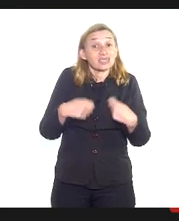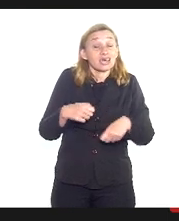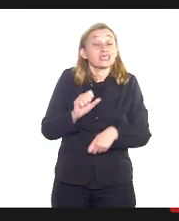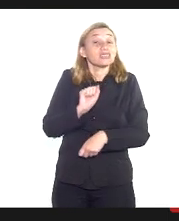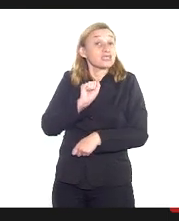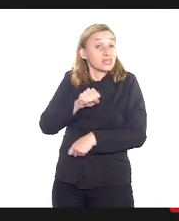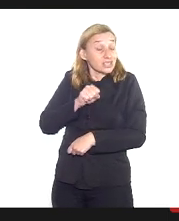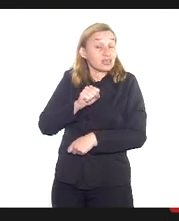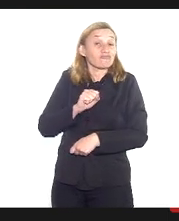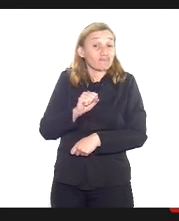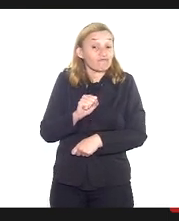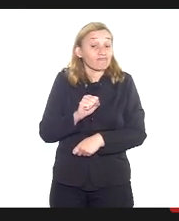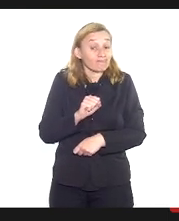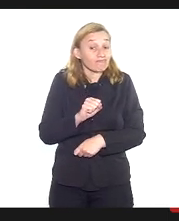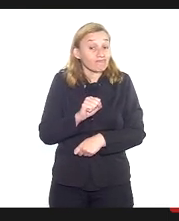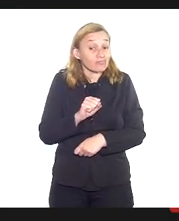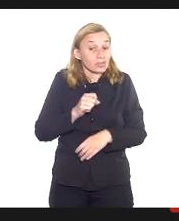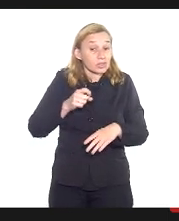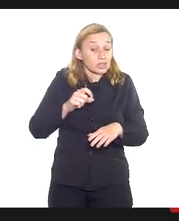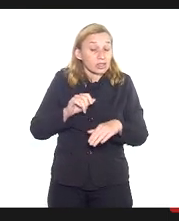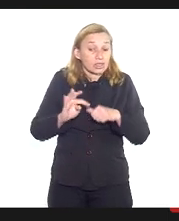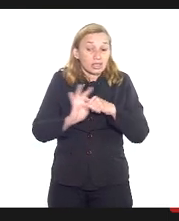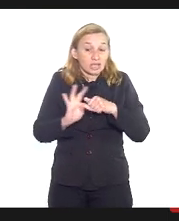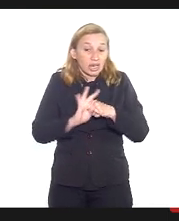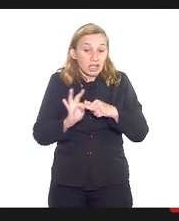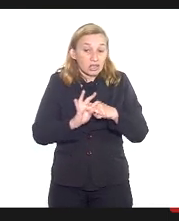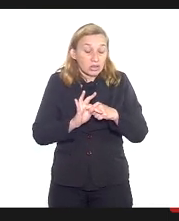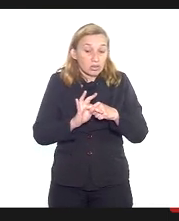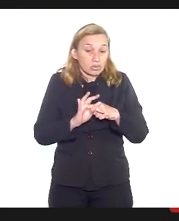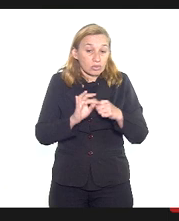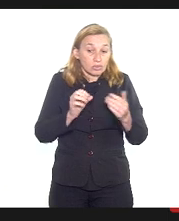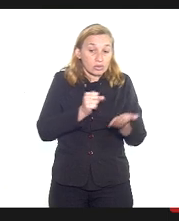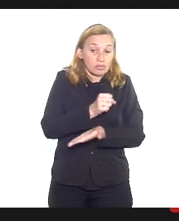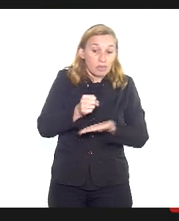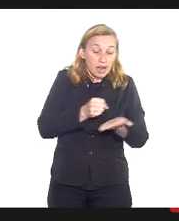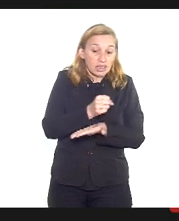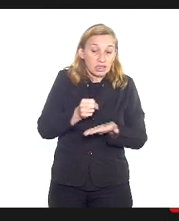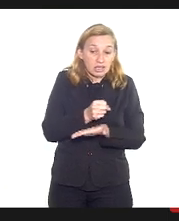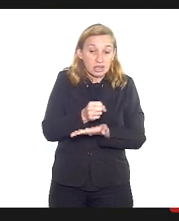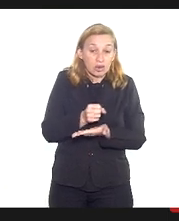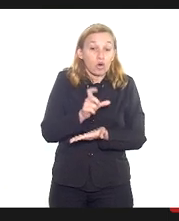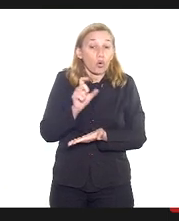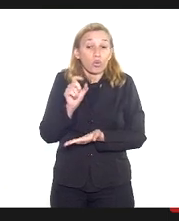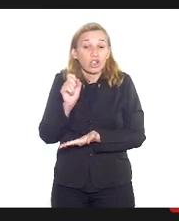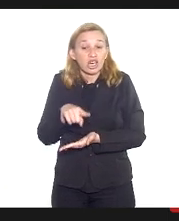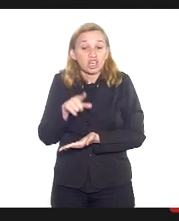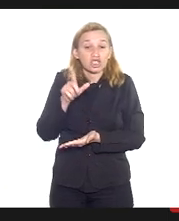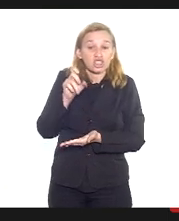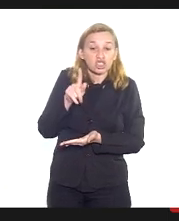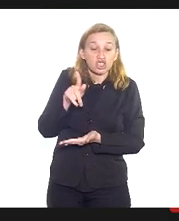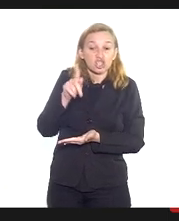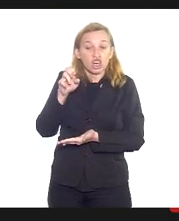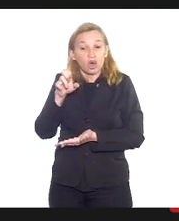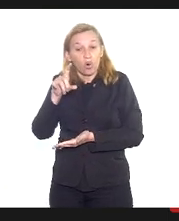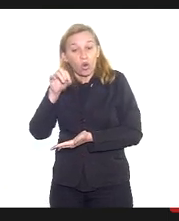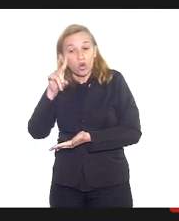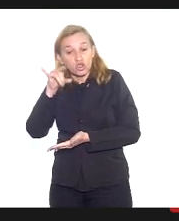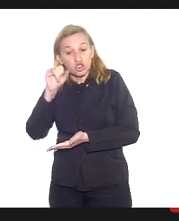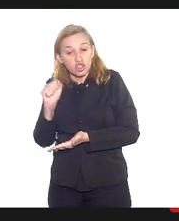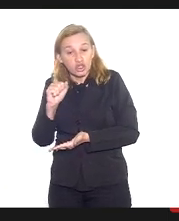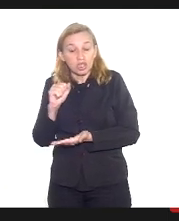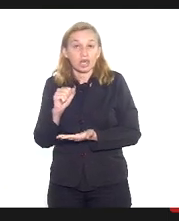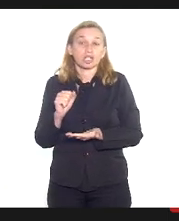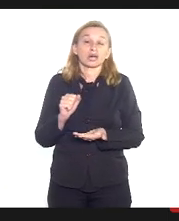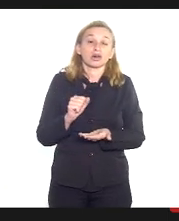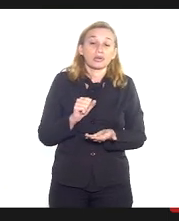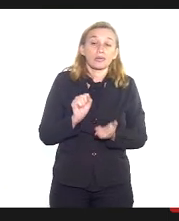de assim, embasamentos mais técnicos, né? Como é que é a geologia, Então, assim, embora nós tenhamos uma situação e as